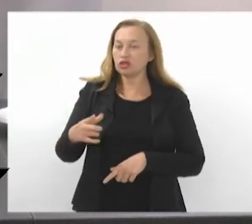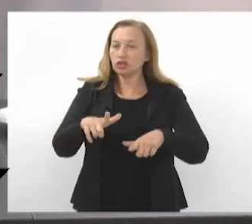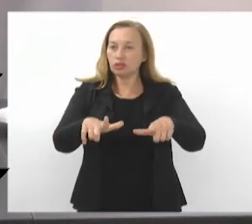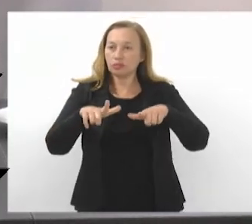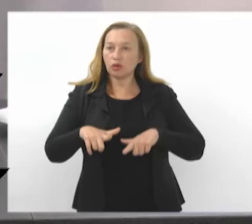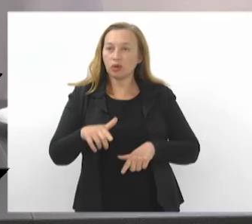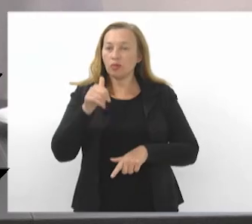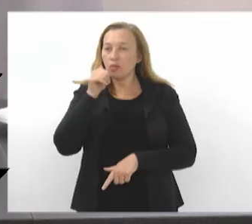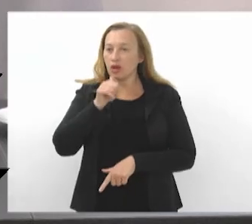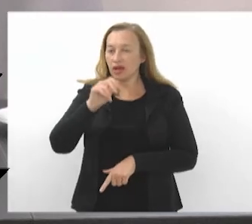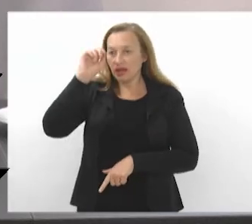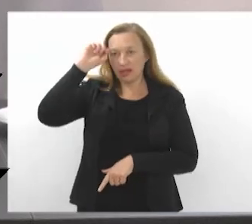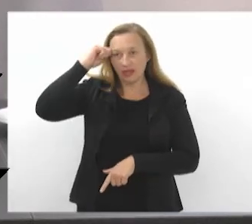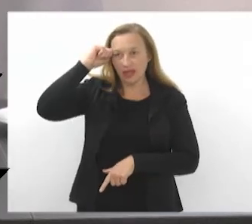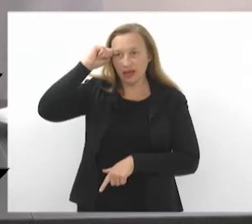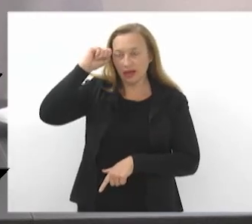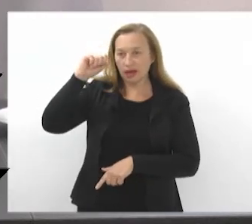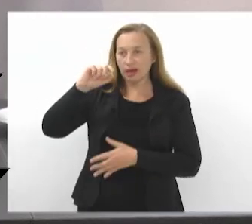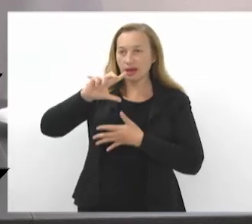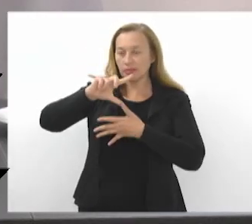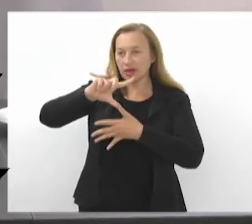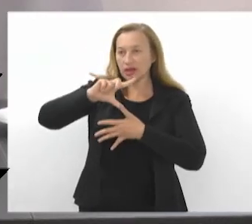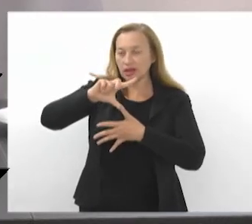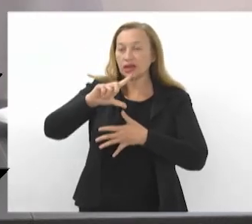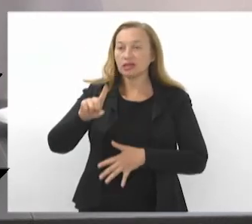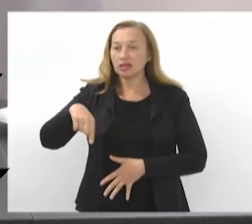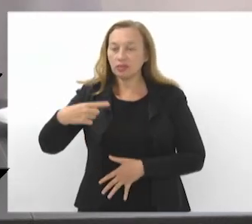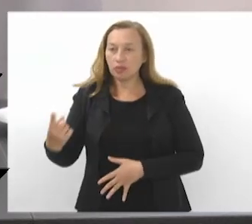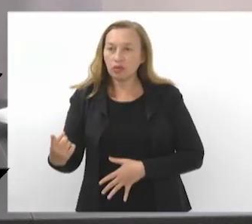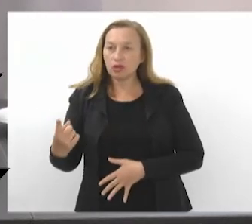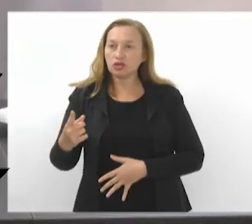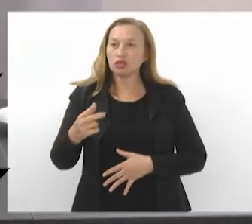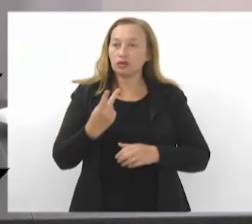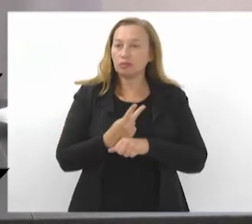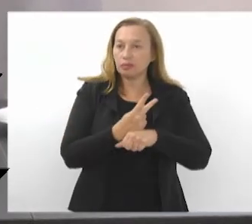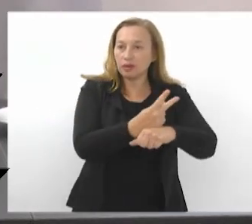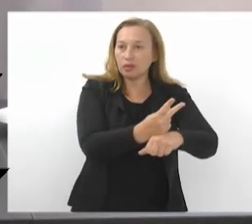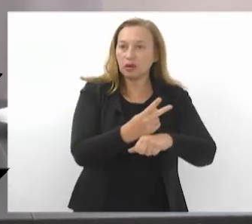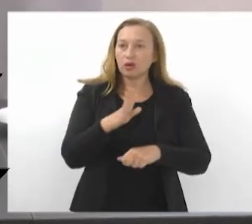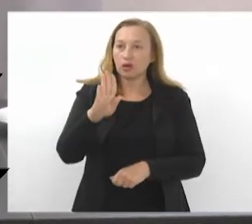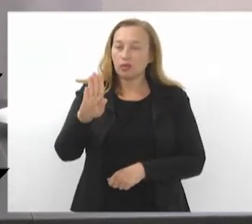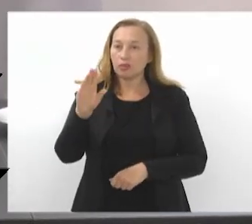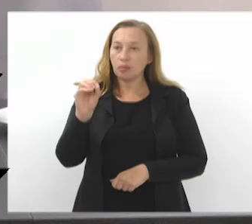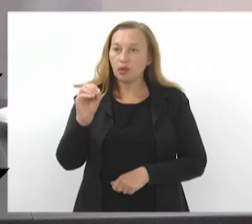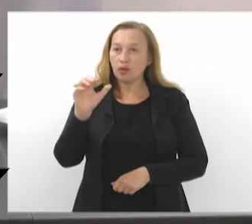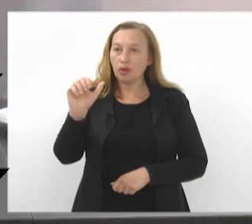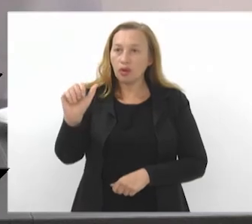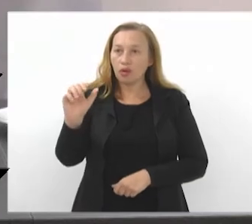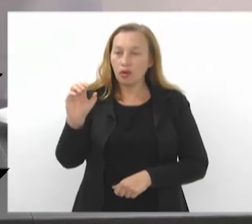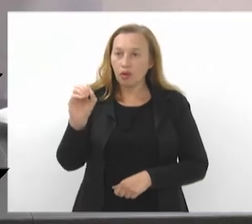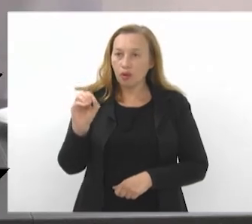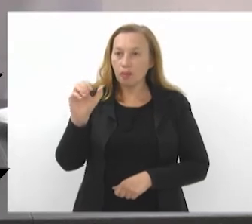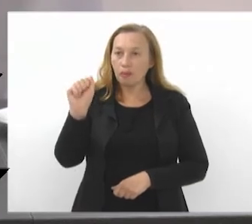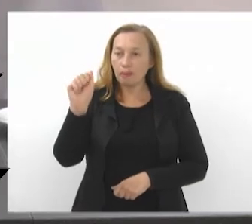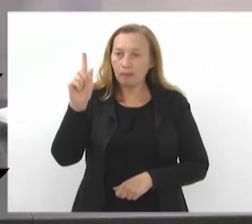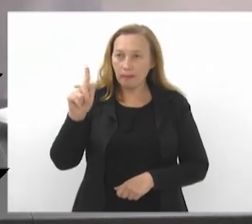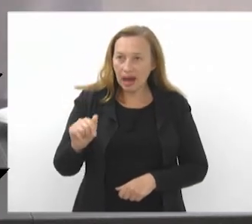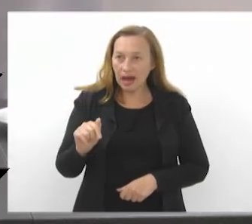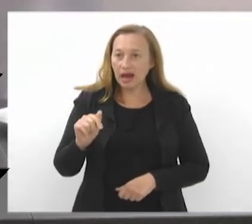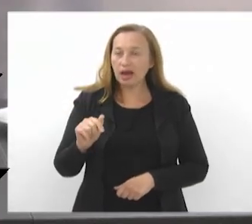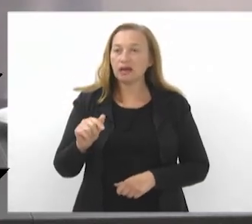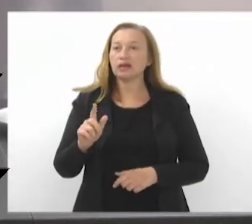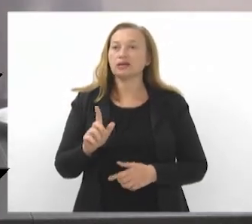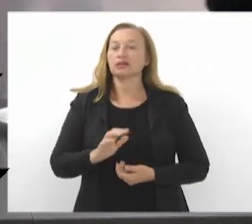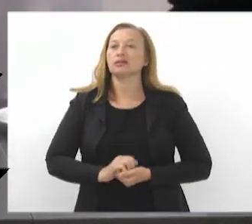Latino-Americana. Depois prêmio Baobá e prêmio Almirante Negro João Cândido. 7 prêmios e comendas sobre o mesmo